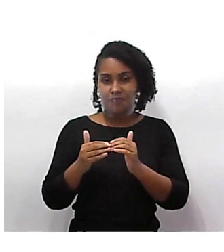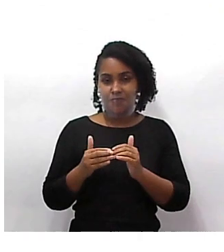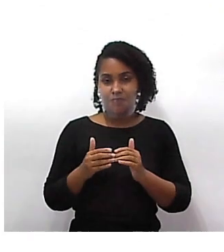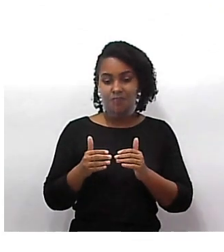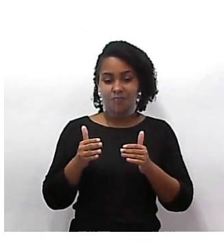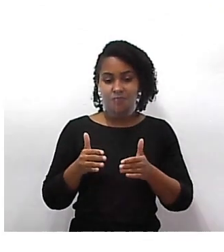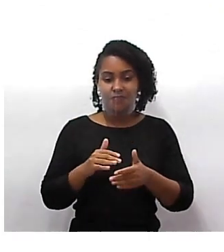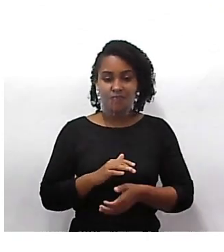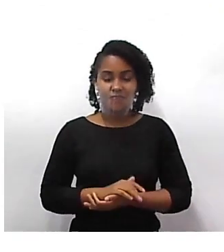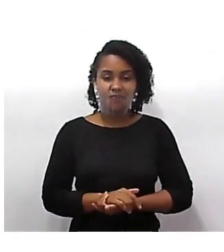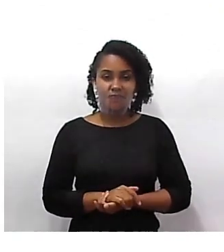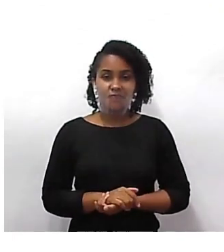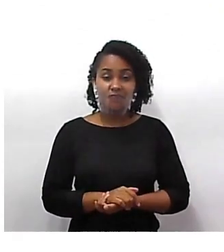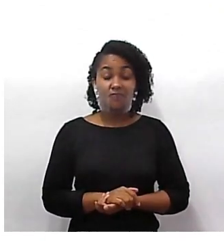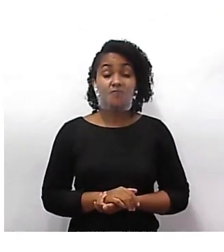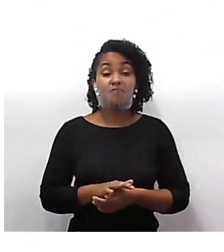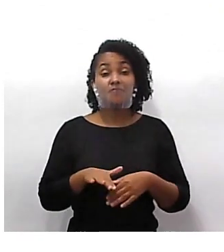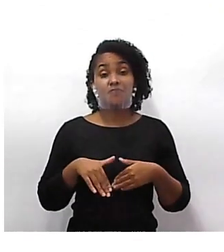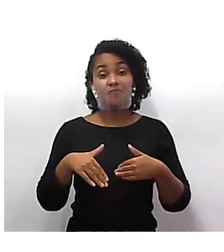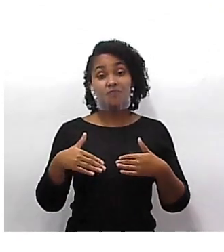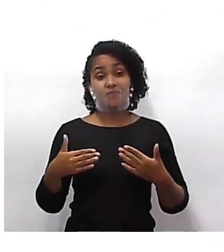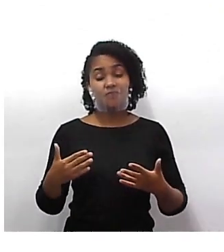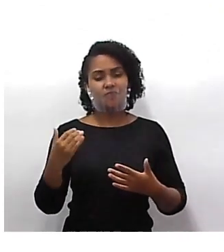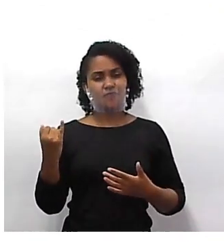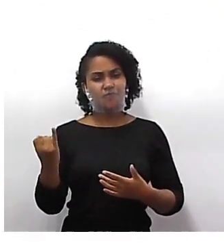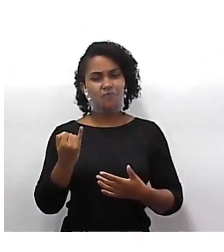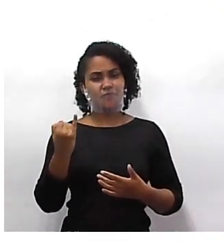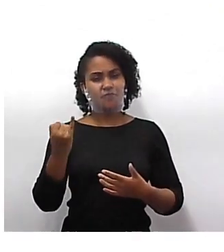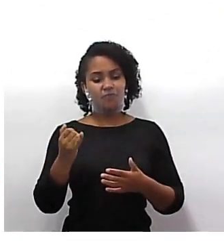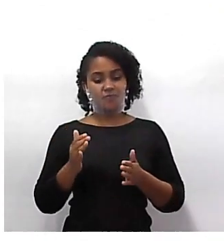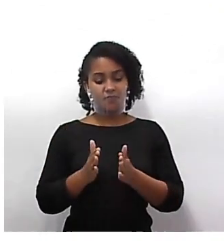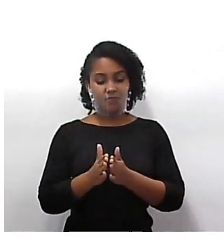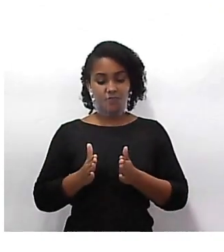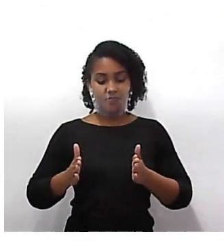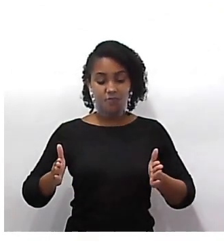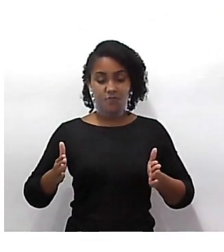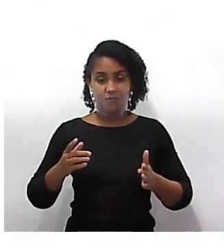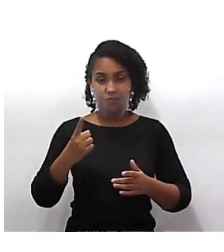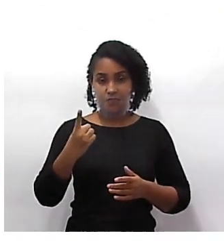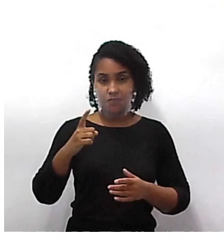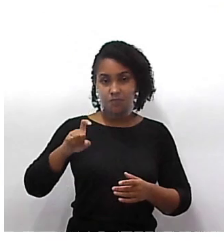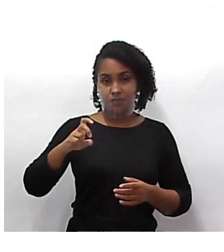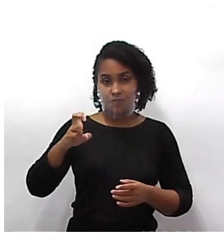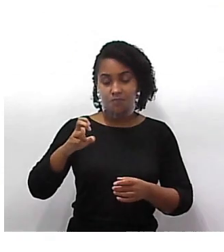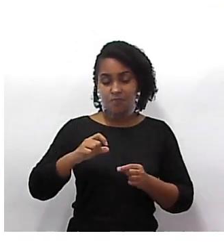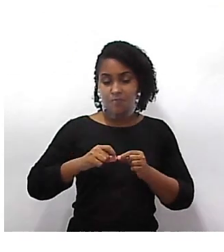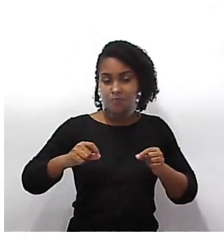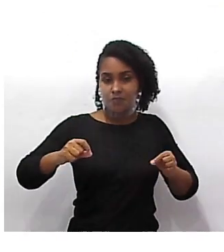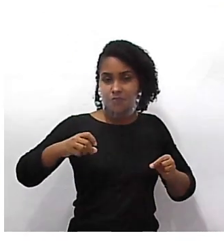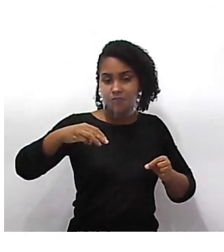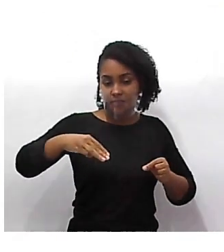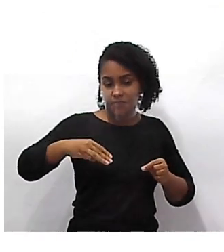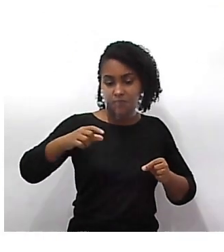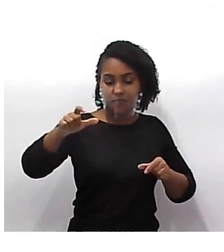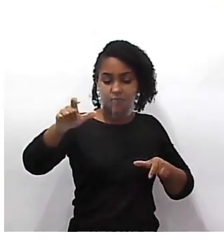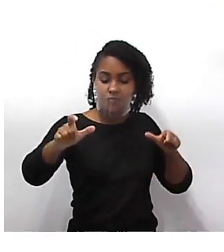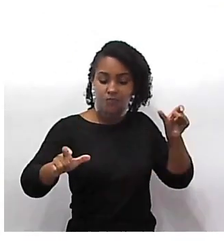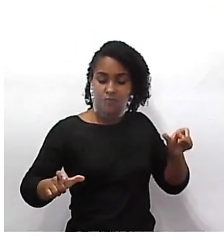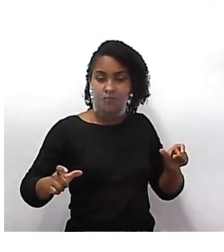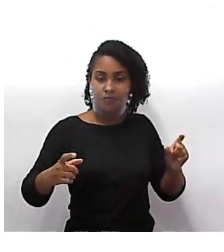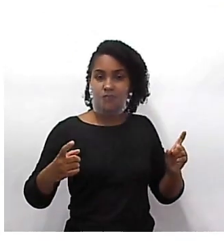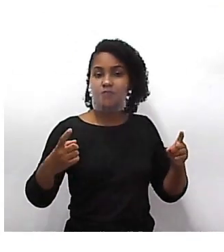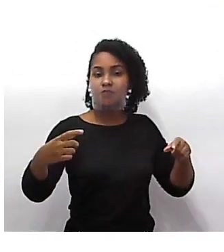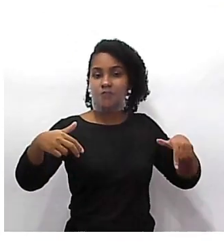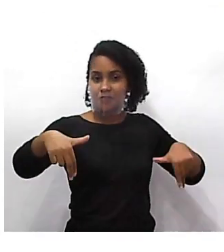conforme. É importante o espaçamento de 1,5 a 2 metros entre os indivíduos,